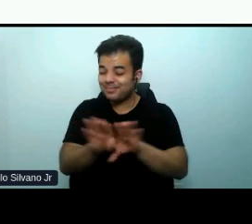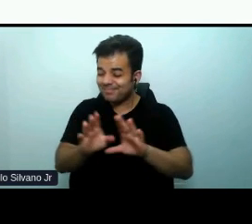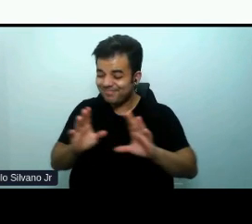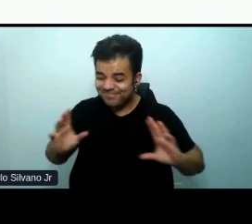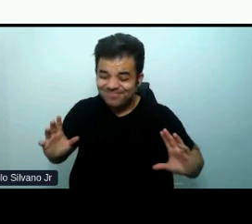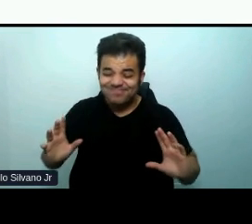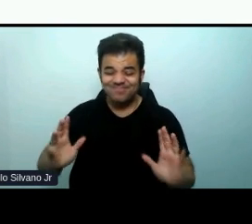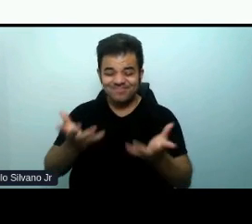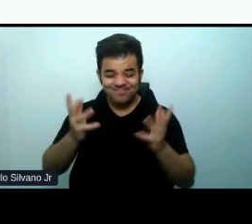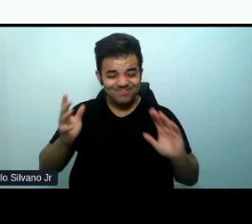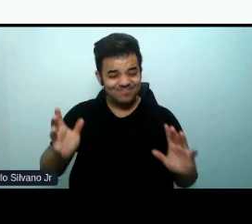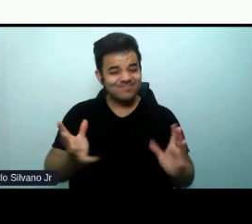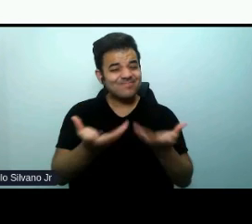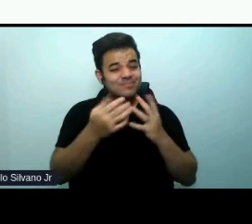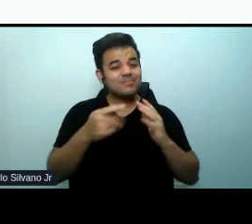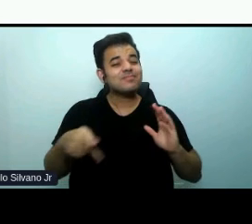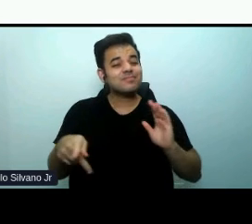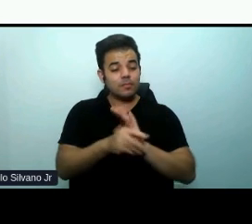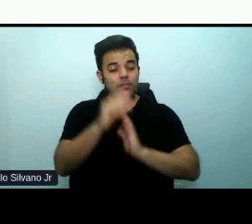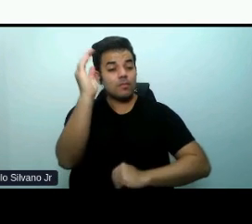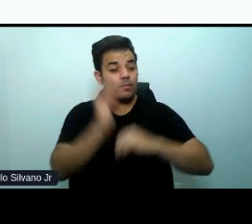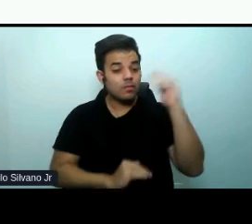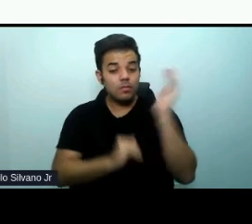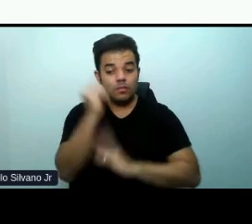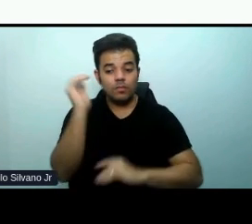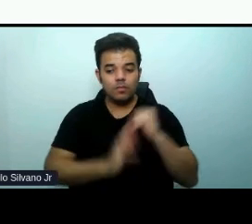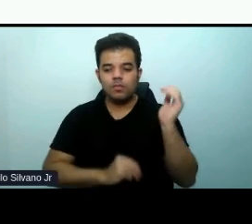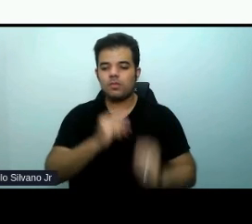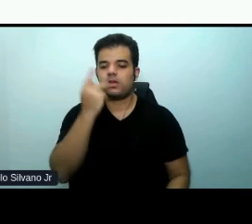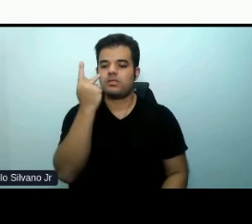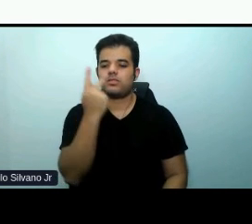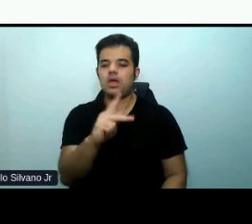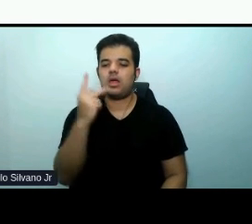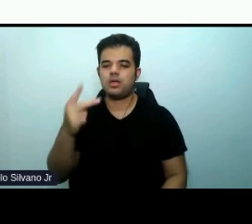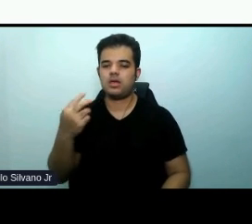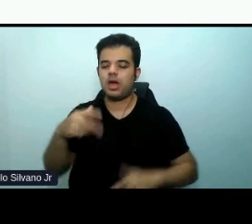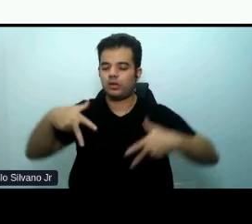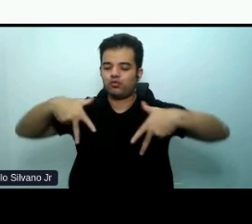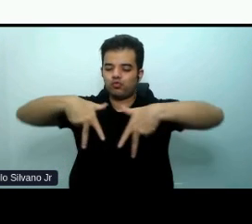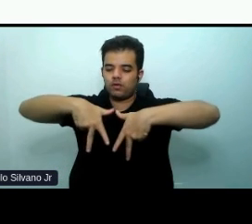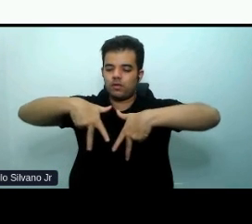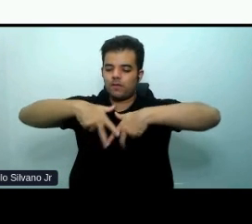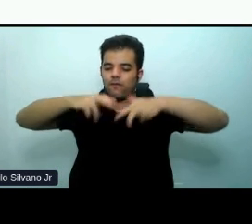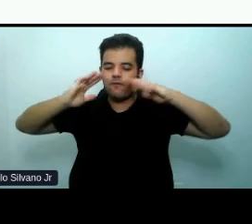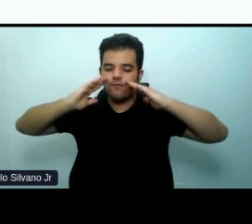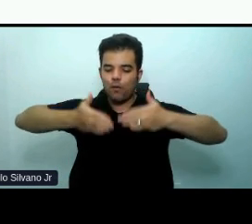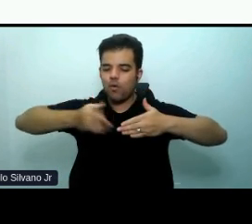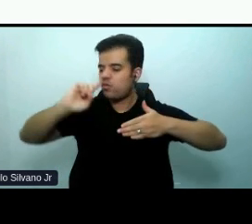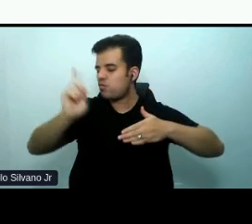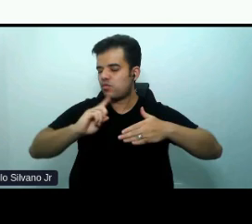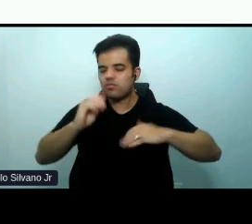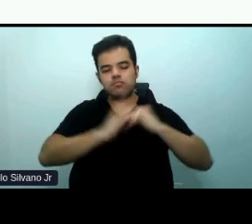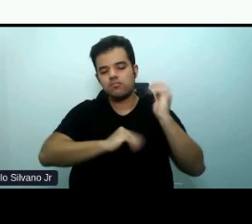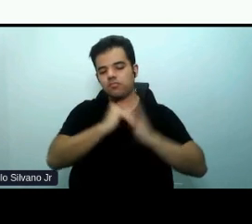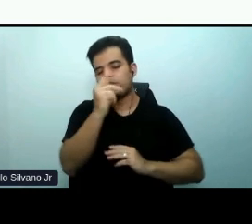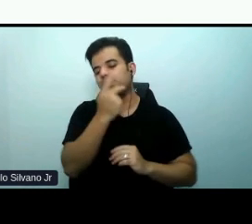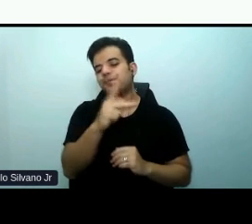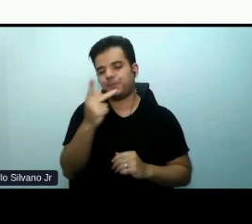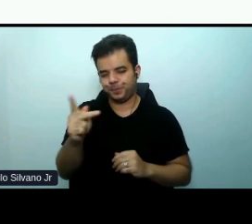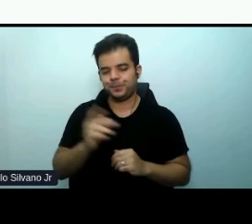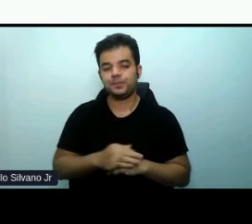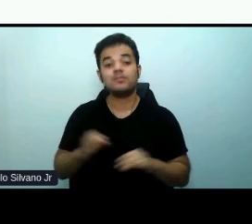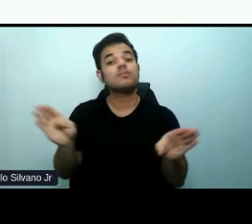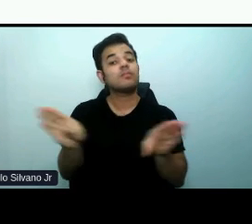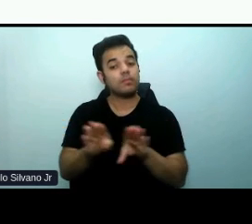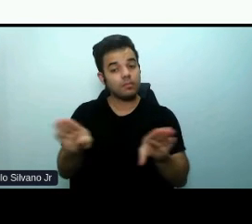os alunos baseado nas aptidões deles e não nos gêneros deles. E a gente também precisa, de uma vez